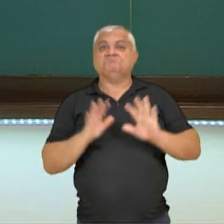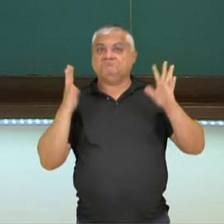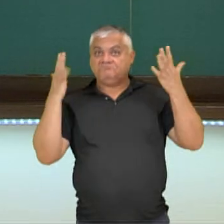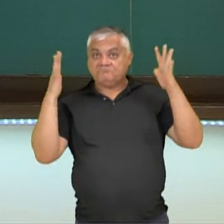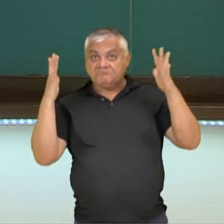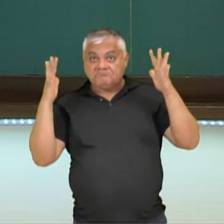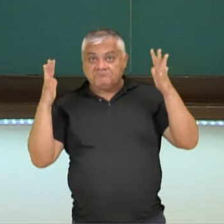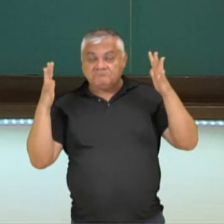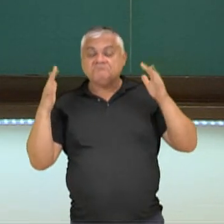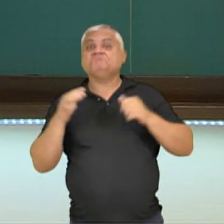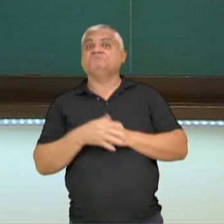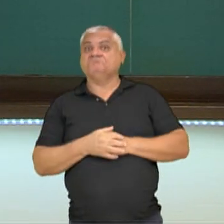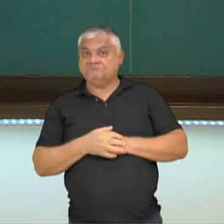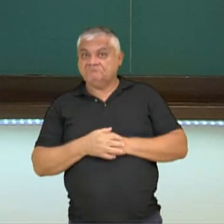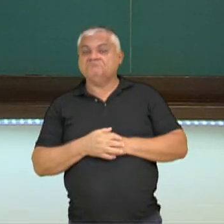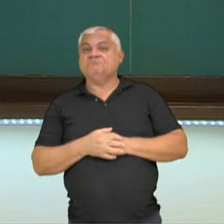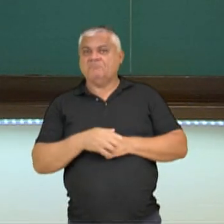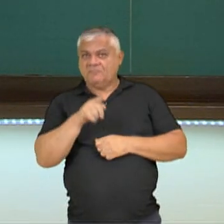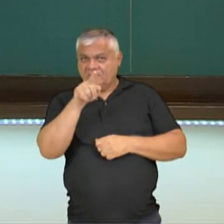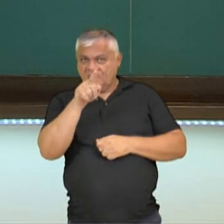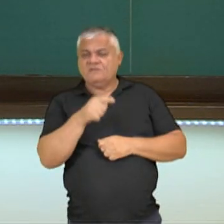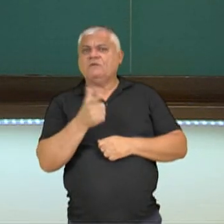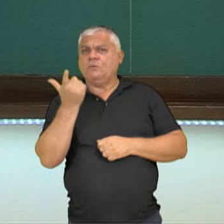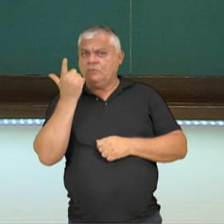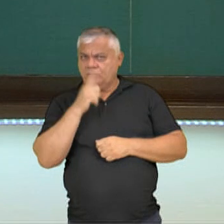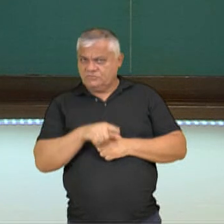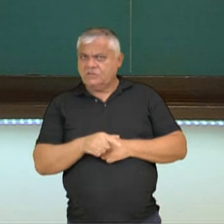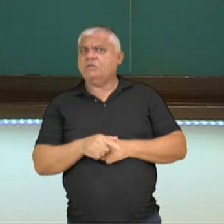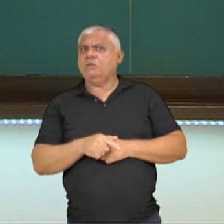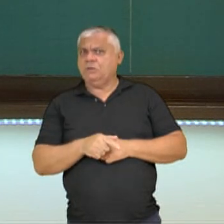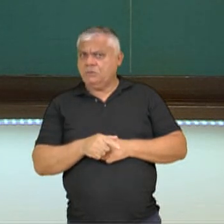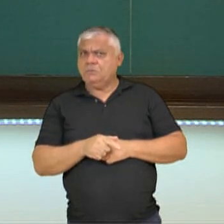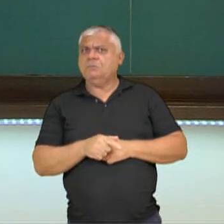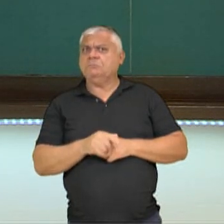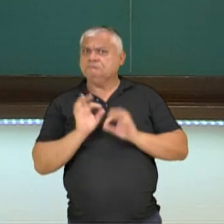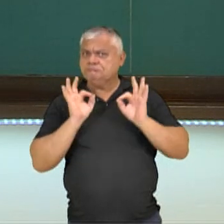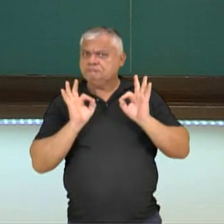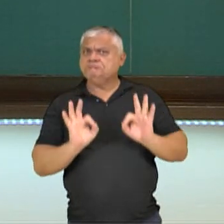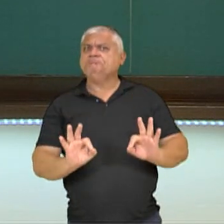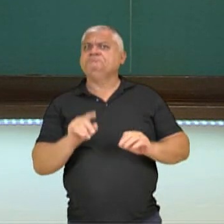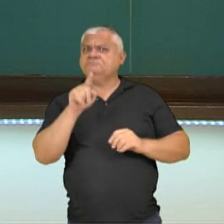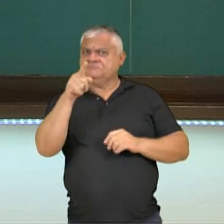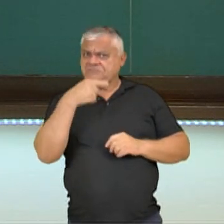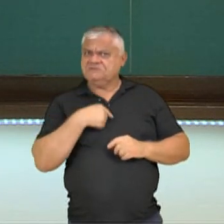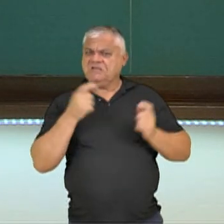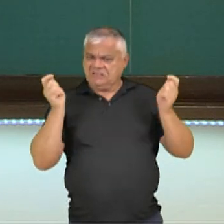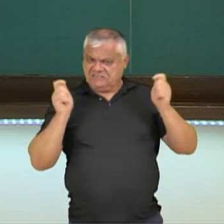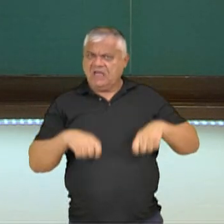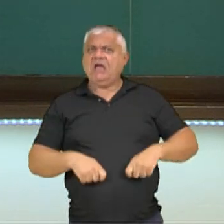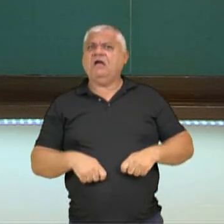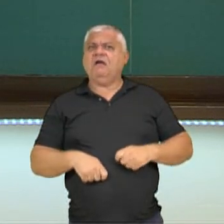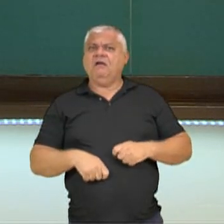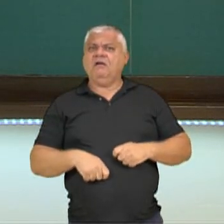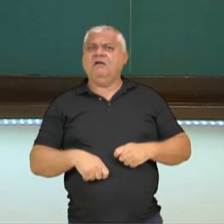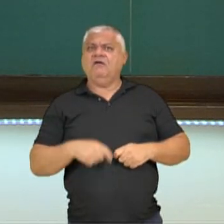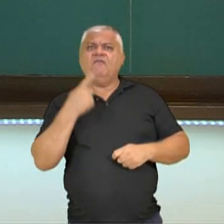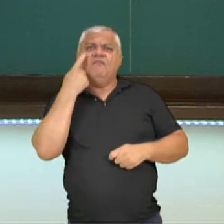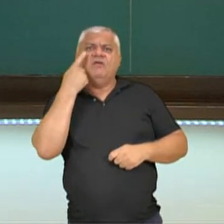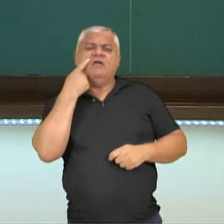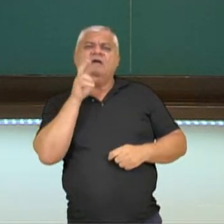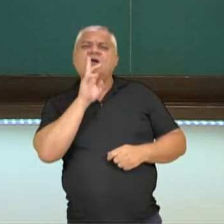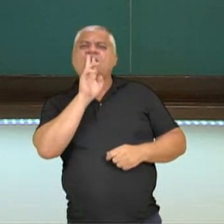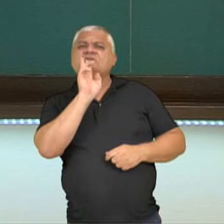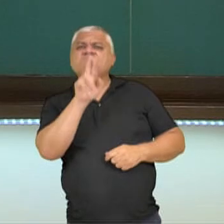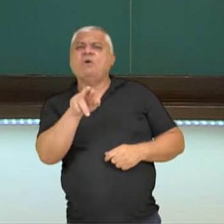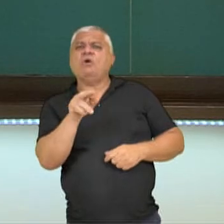Parabéns, estimado aluno, você realmente é uma pessoa muito capaz. Confere aqui a sua resposta